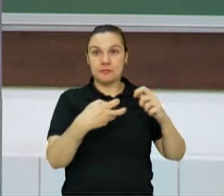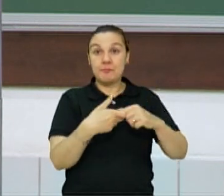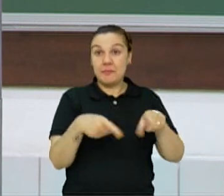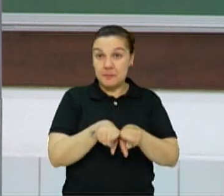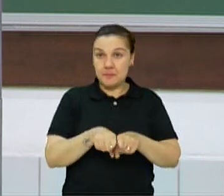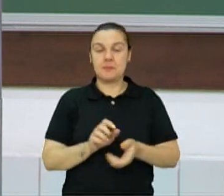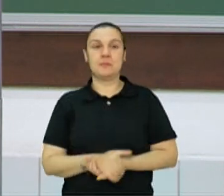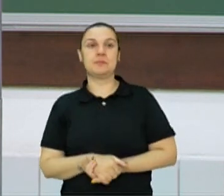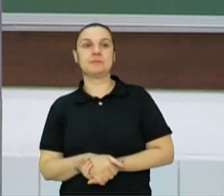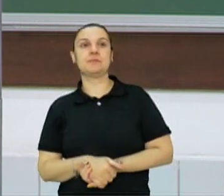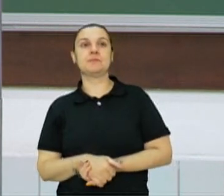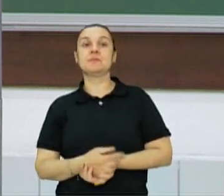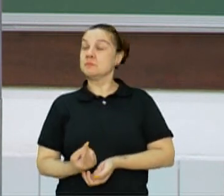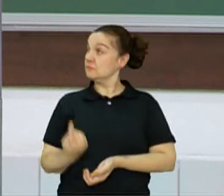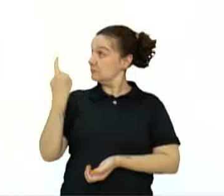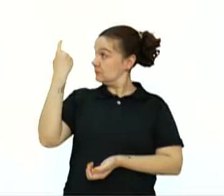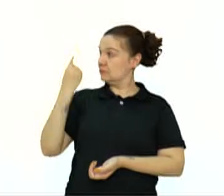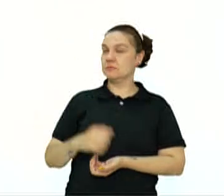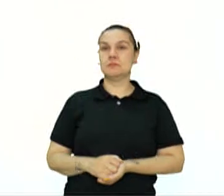beleza?